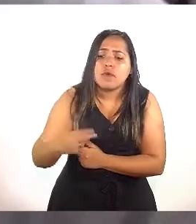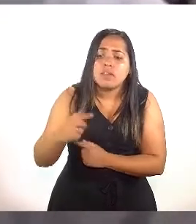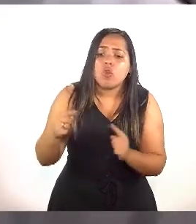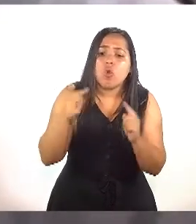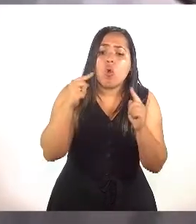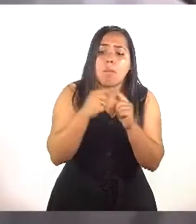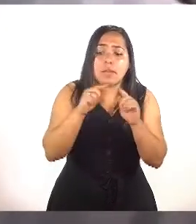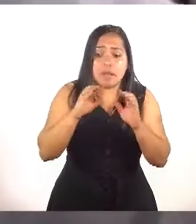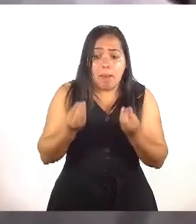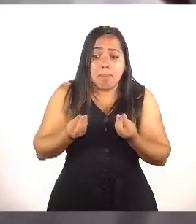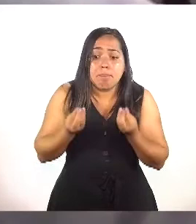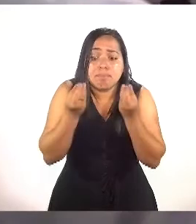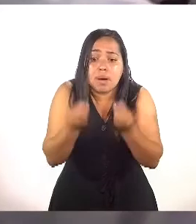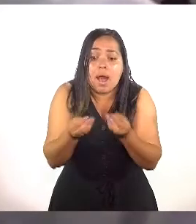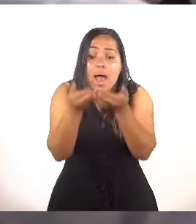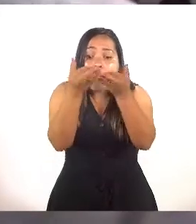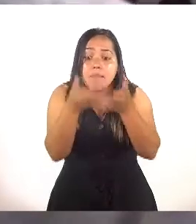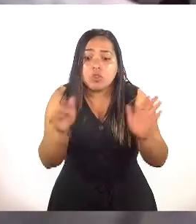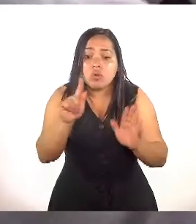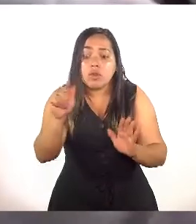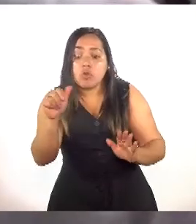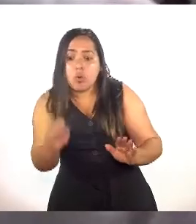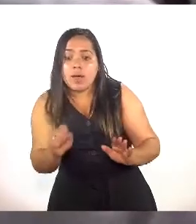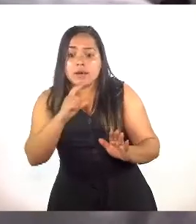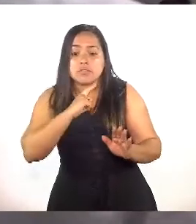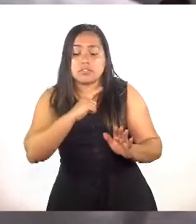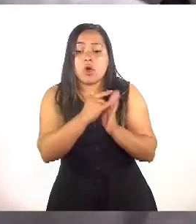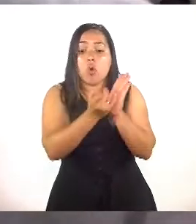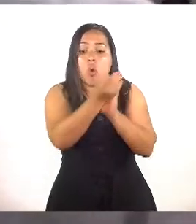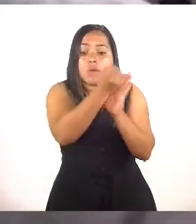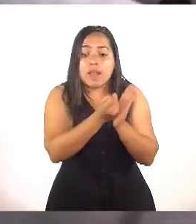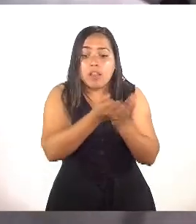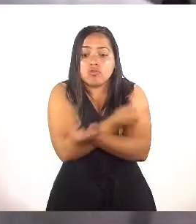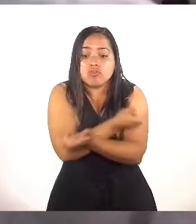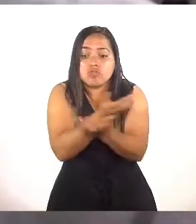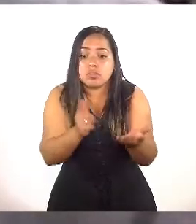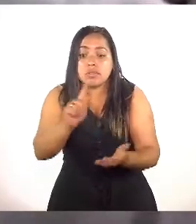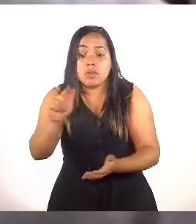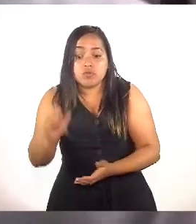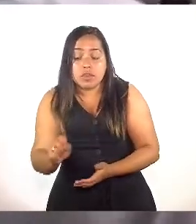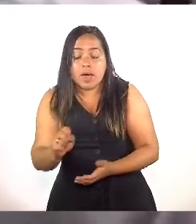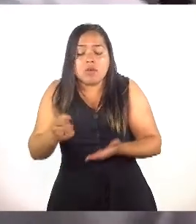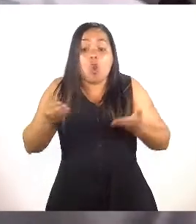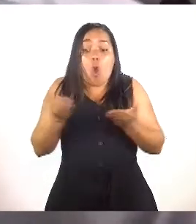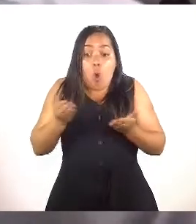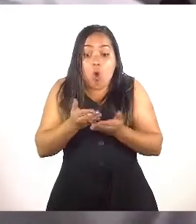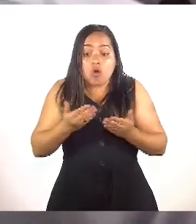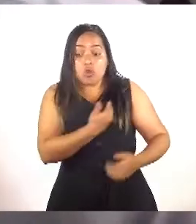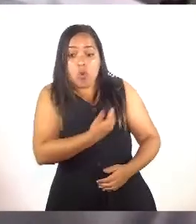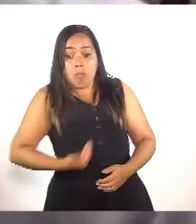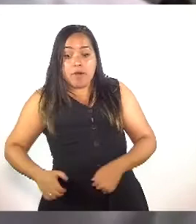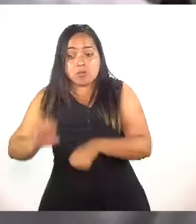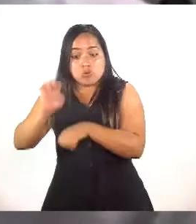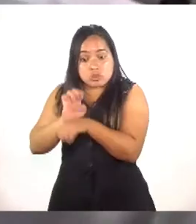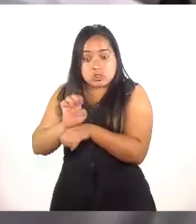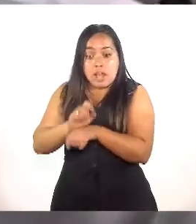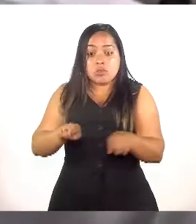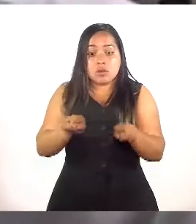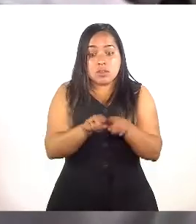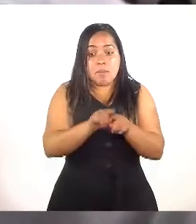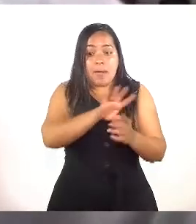qual o impacto da abertura de mercado no contrato de distribuição de gás vigente entre o governo do Estado e a